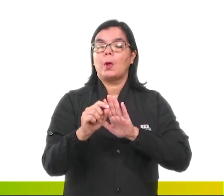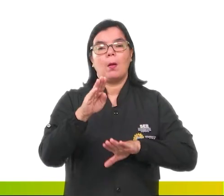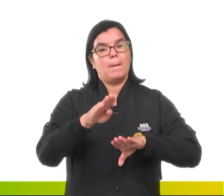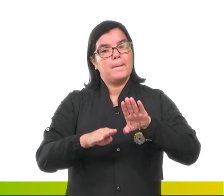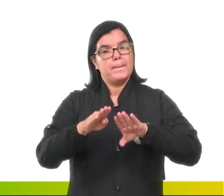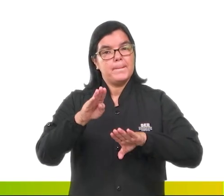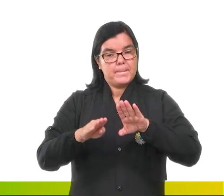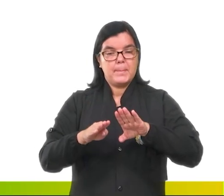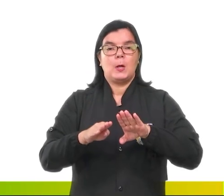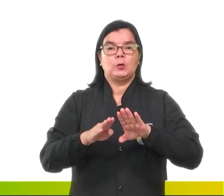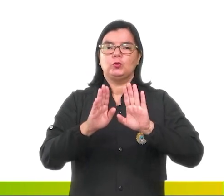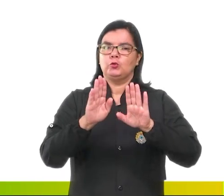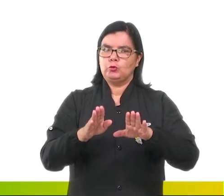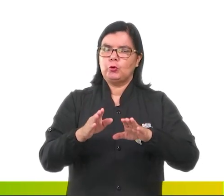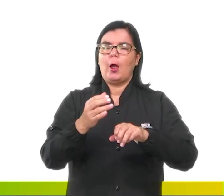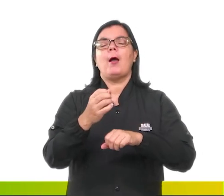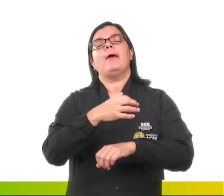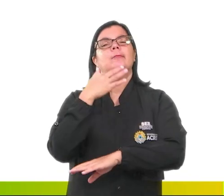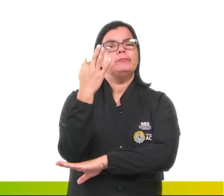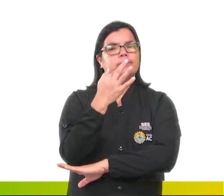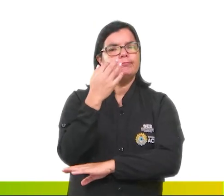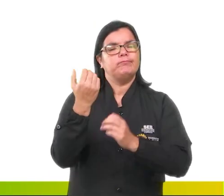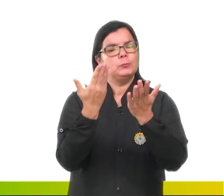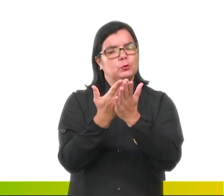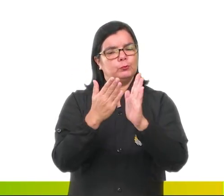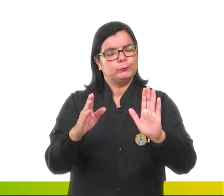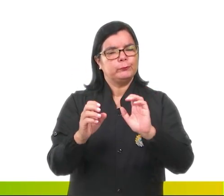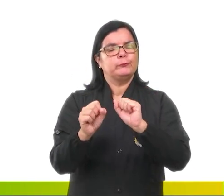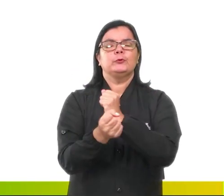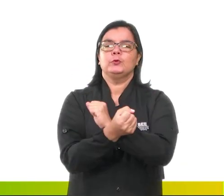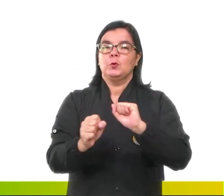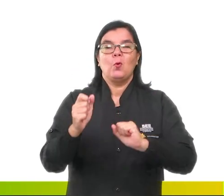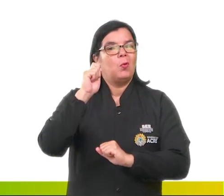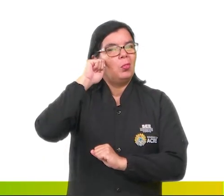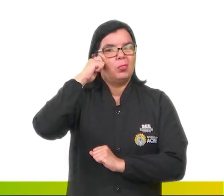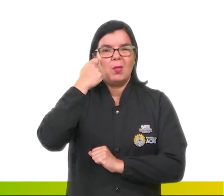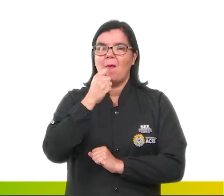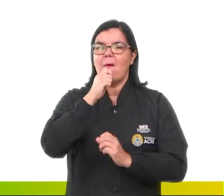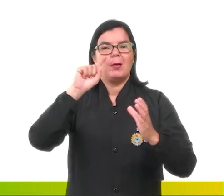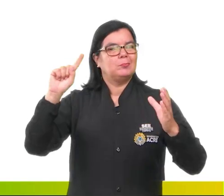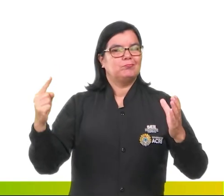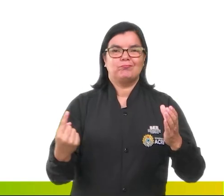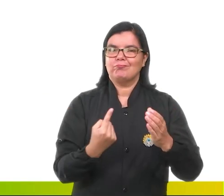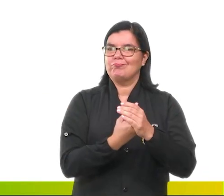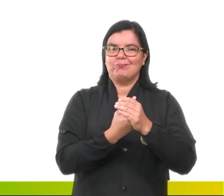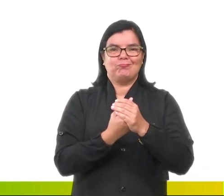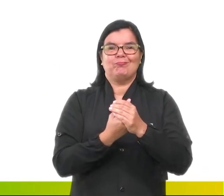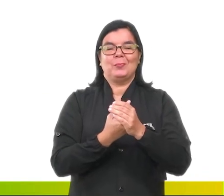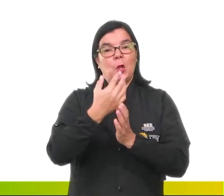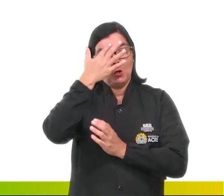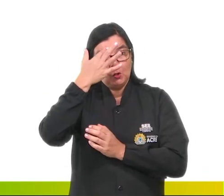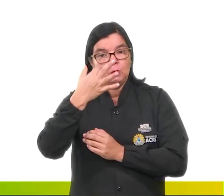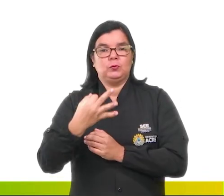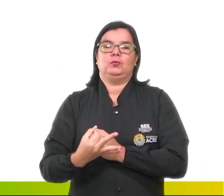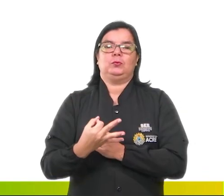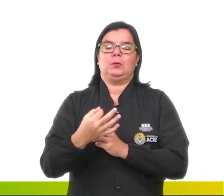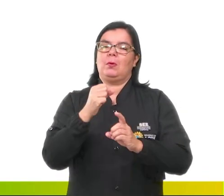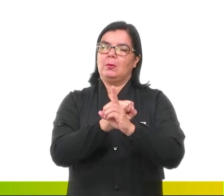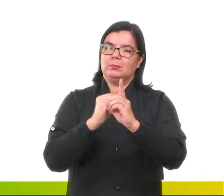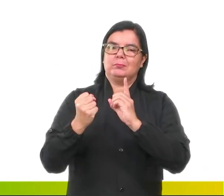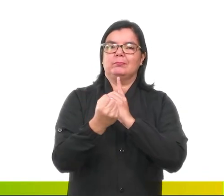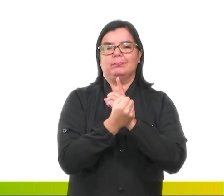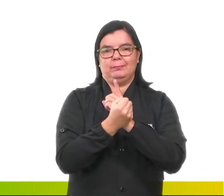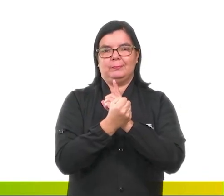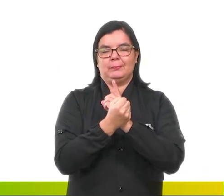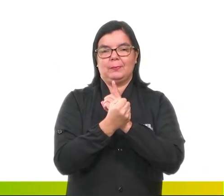do fim formal da escravidão, os negros não foram integrados de maneira justa à